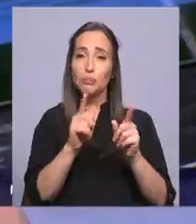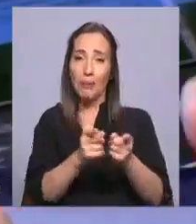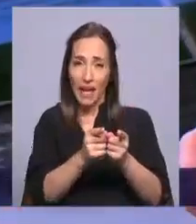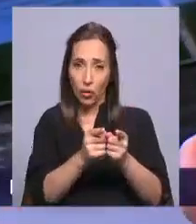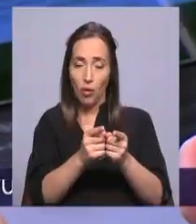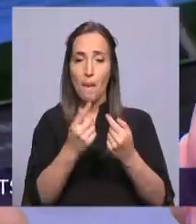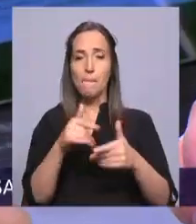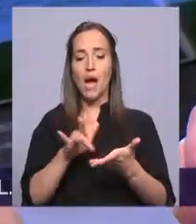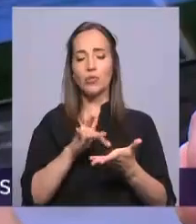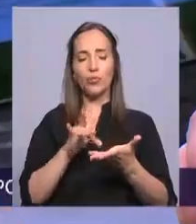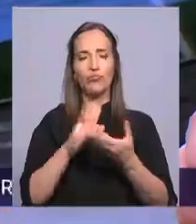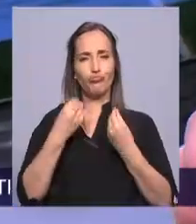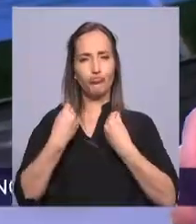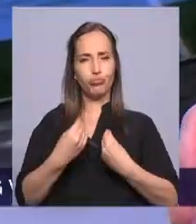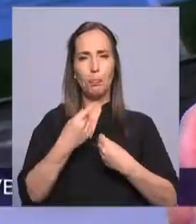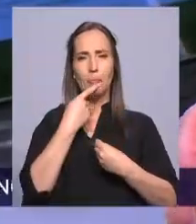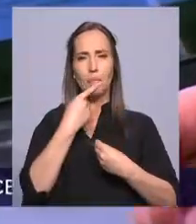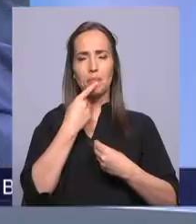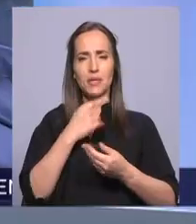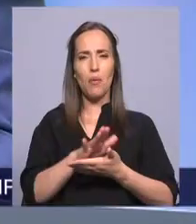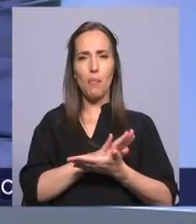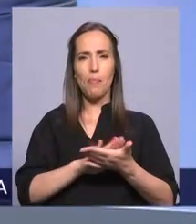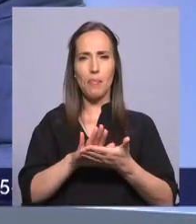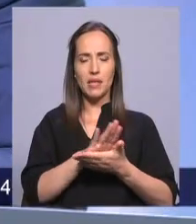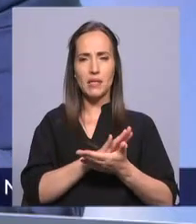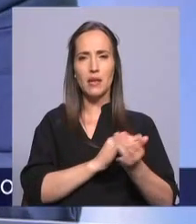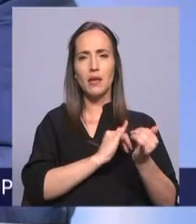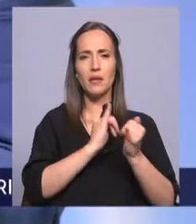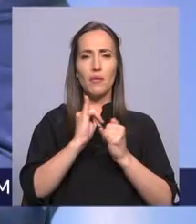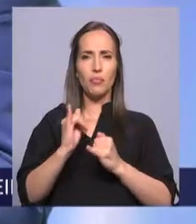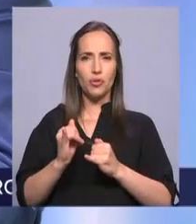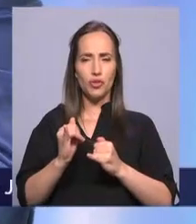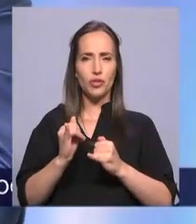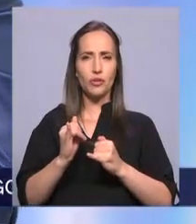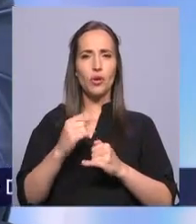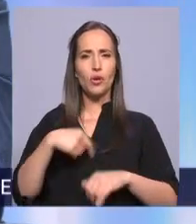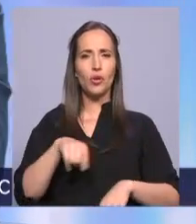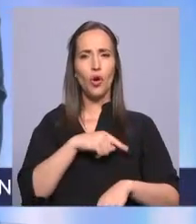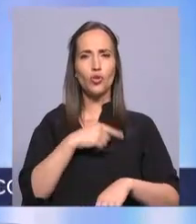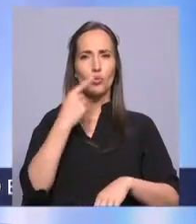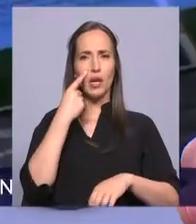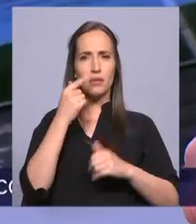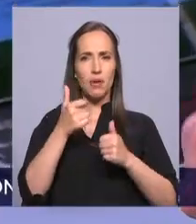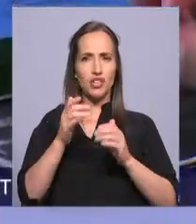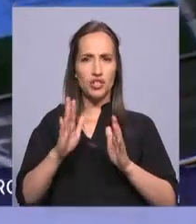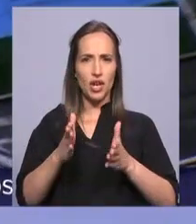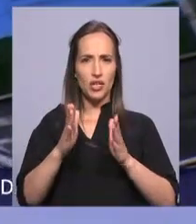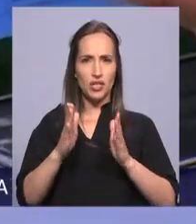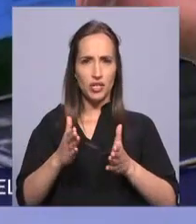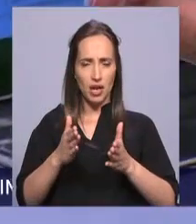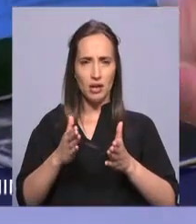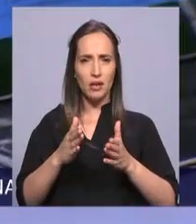os temas básicos da cosmologia, depois de um autor que nós já conhecemos muito bem.